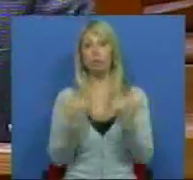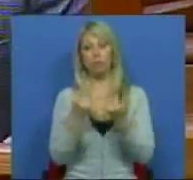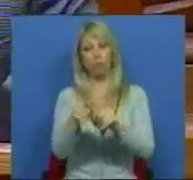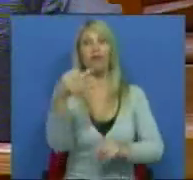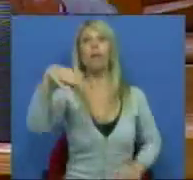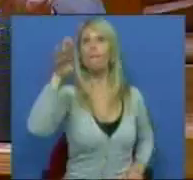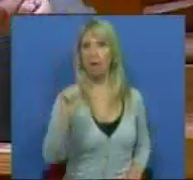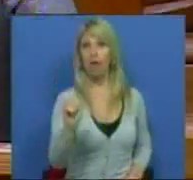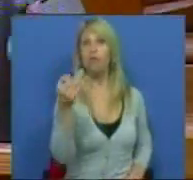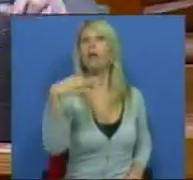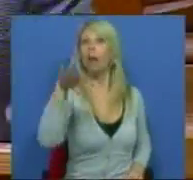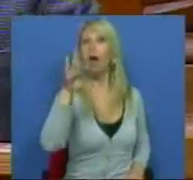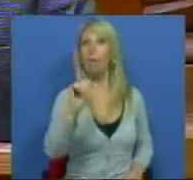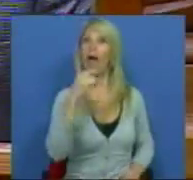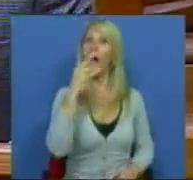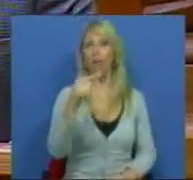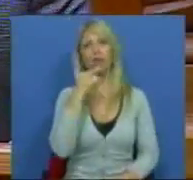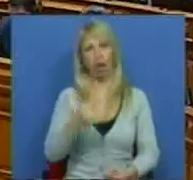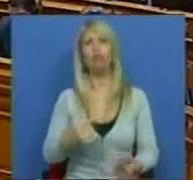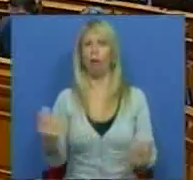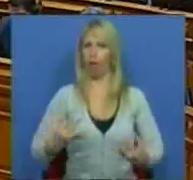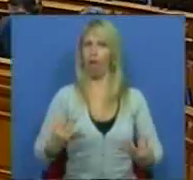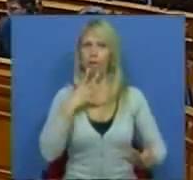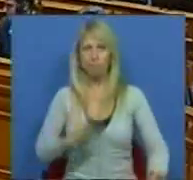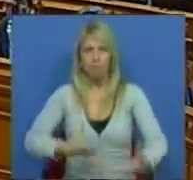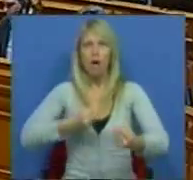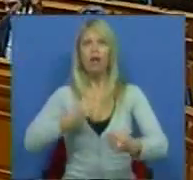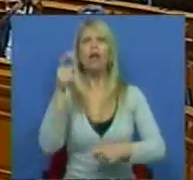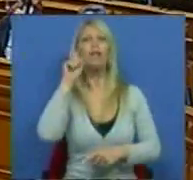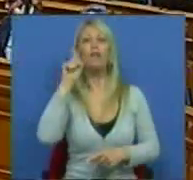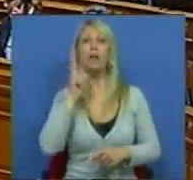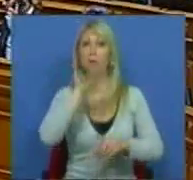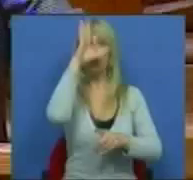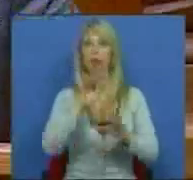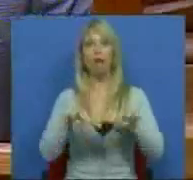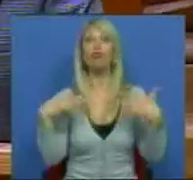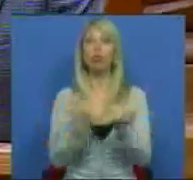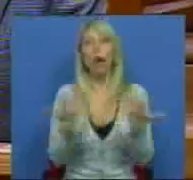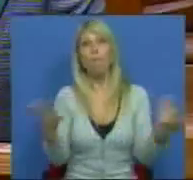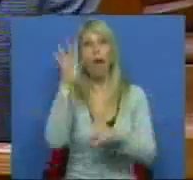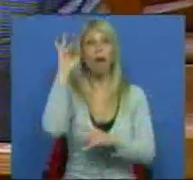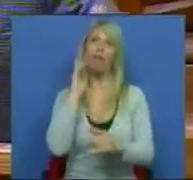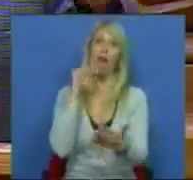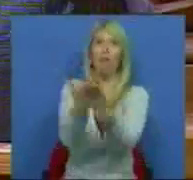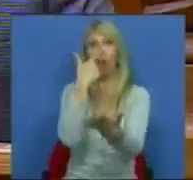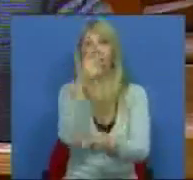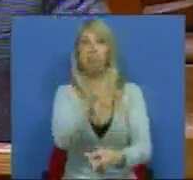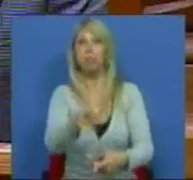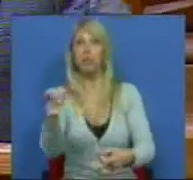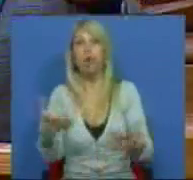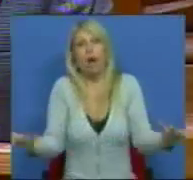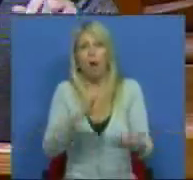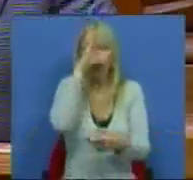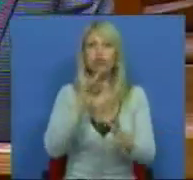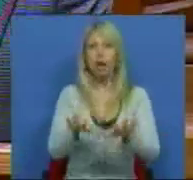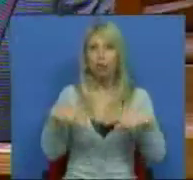Partido Socialista, um partido que se reclama da defesa do Estado Social, que vai convalidando essa ideia junto da população. Pois o Estado